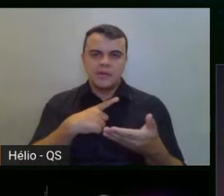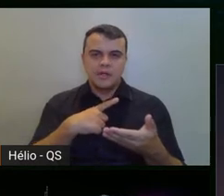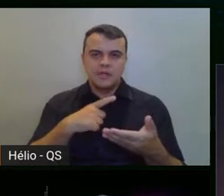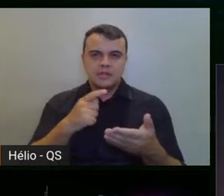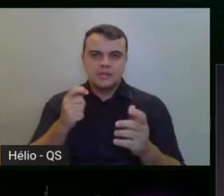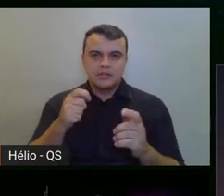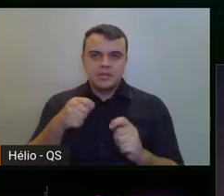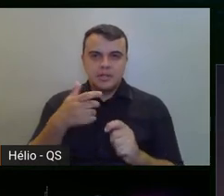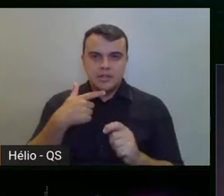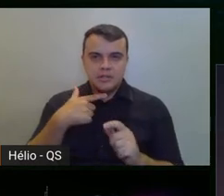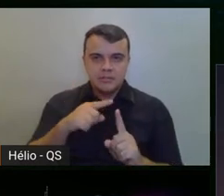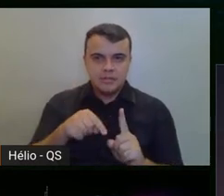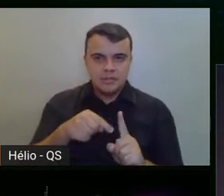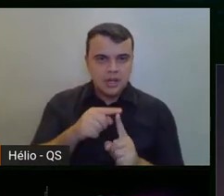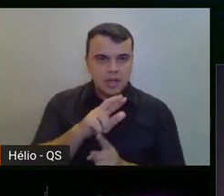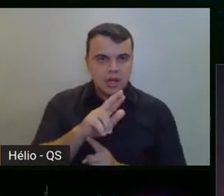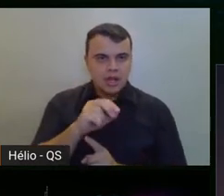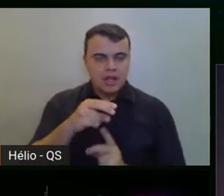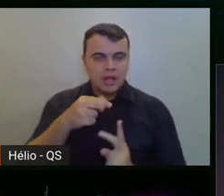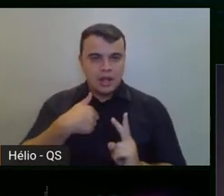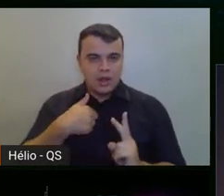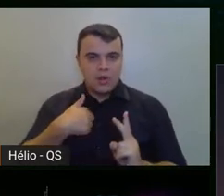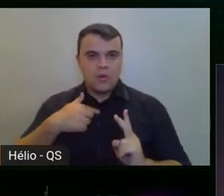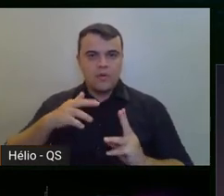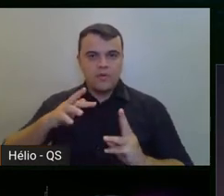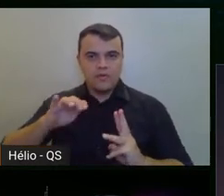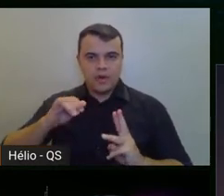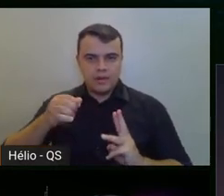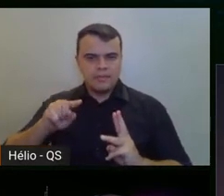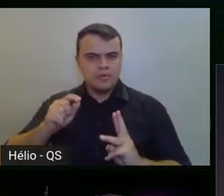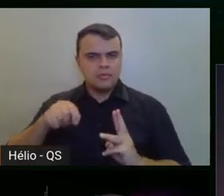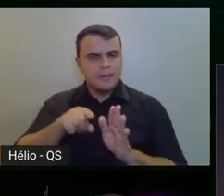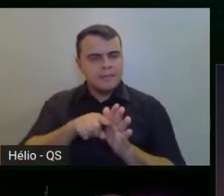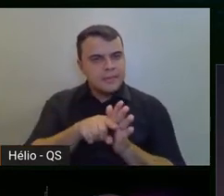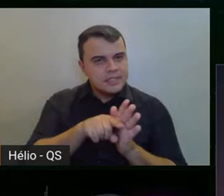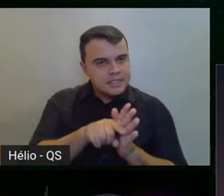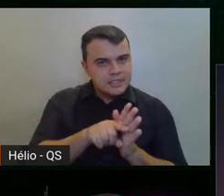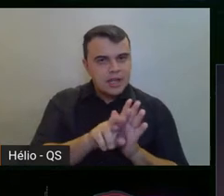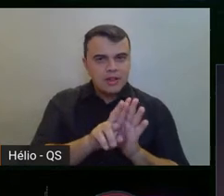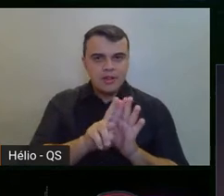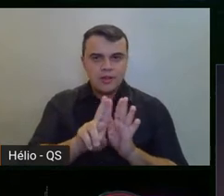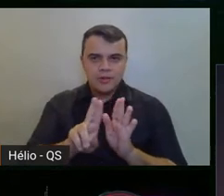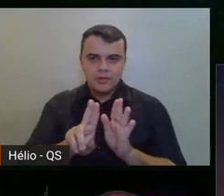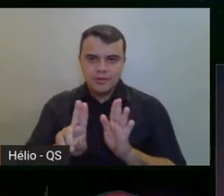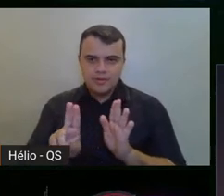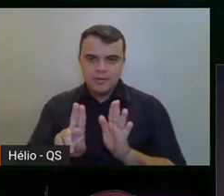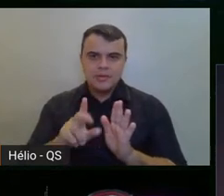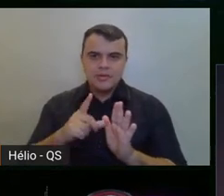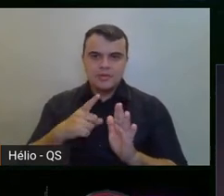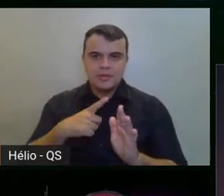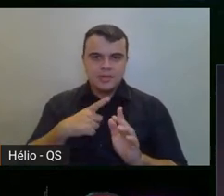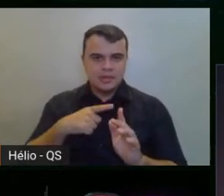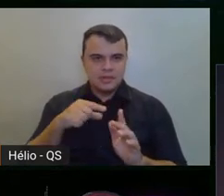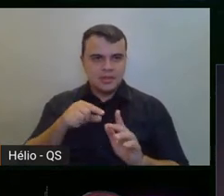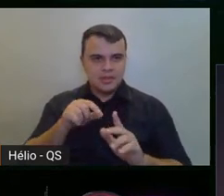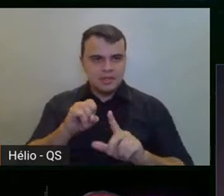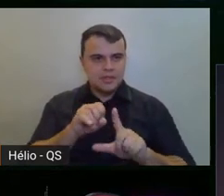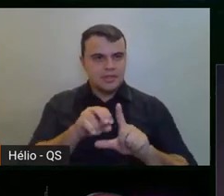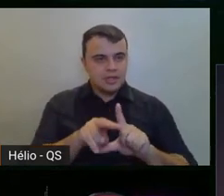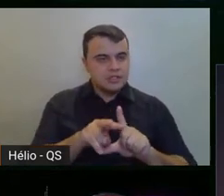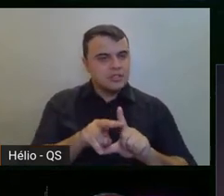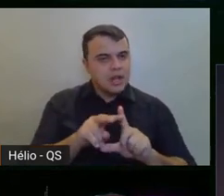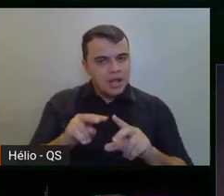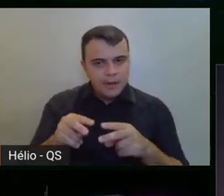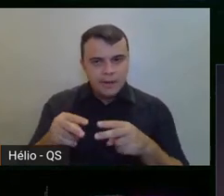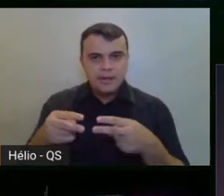vocês adicionarem o Renan eu e o Felipão é só buscar por esses esses usuários aí lá no Linkedin tem os